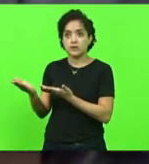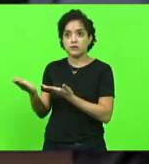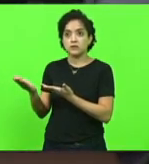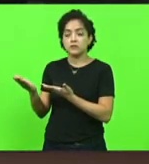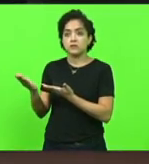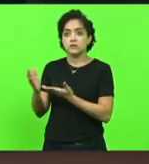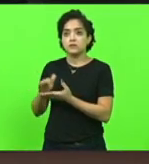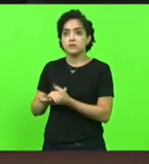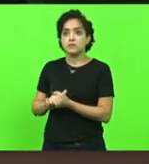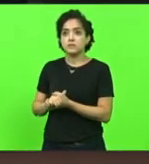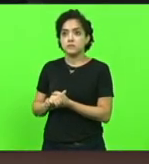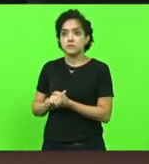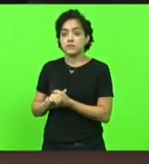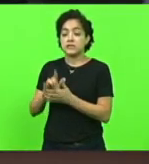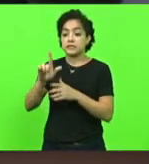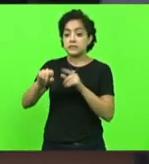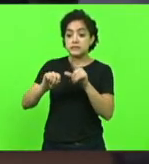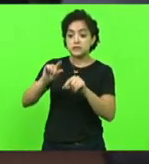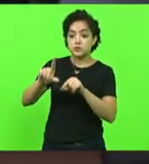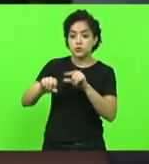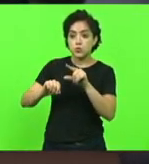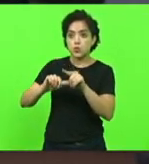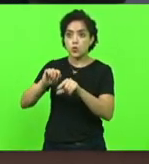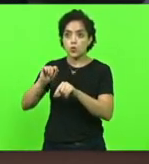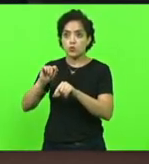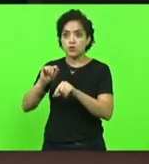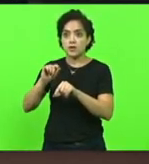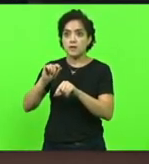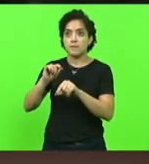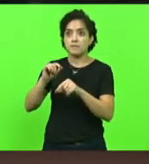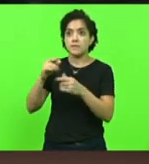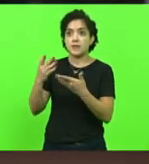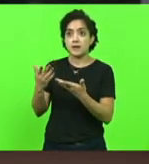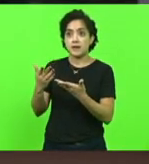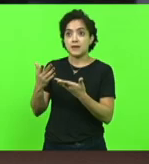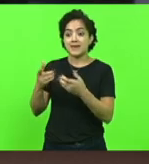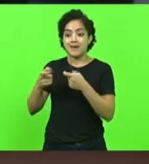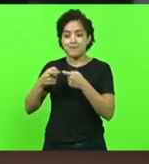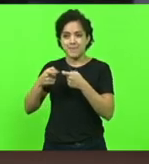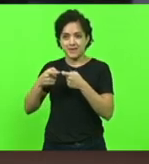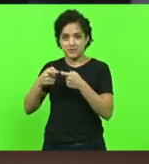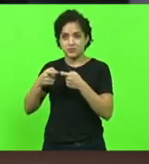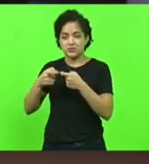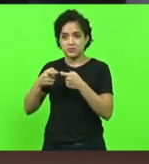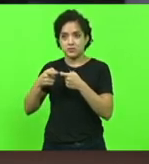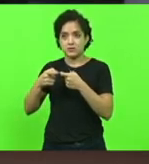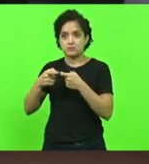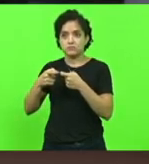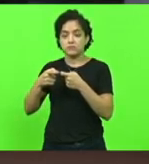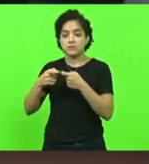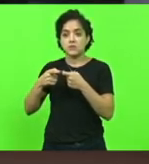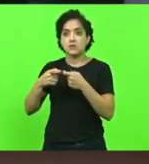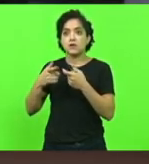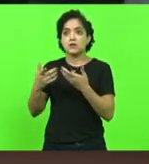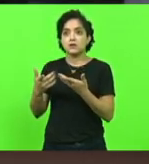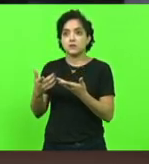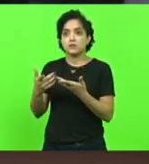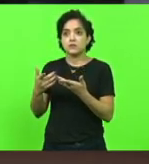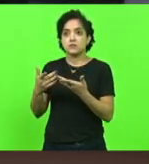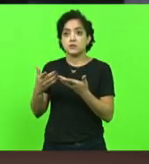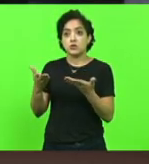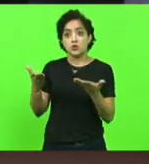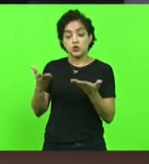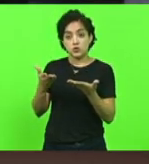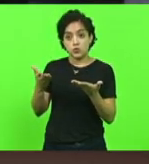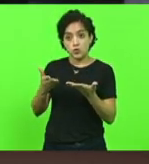escolha não pessoal, mas médica, fez o homeschooling e hoje